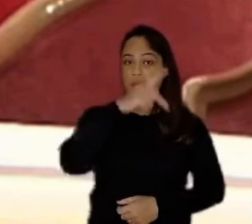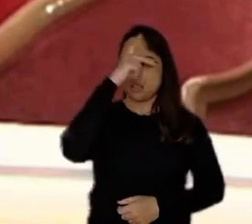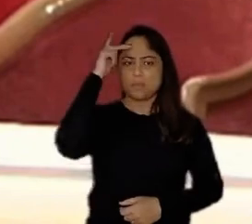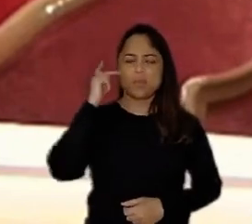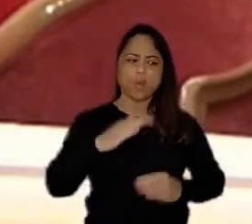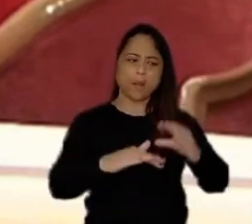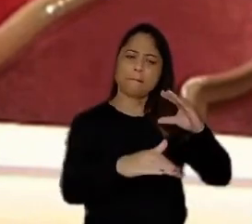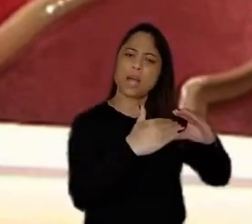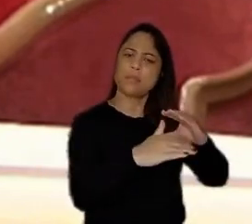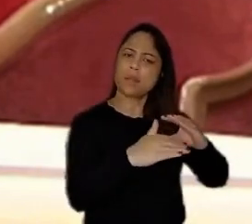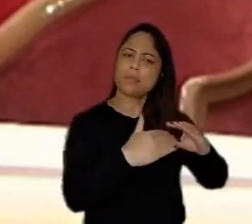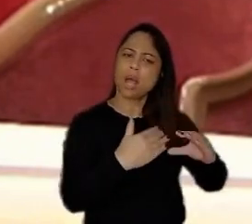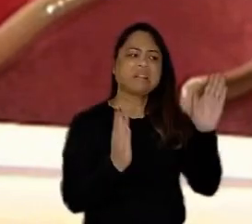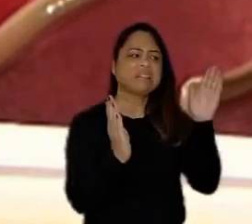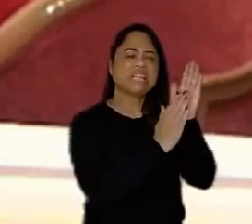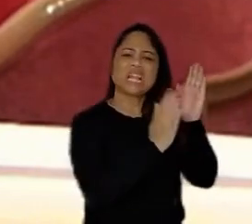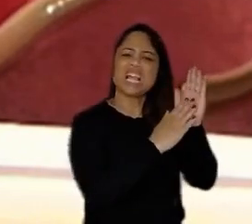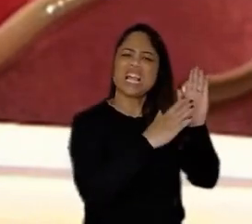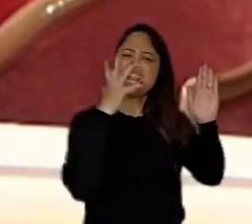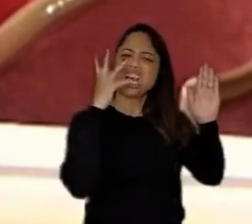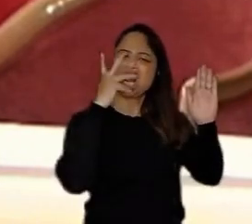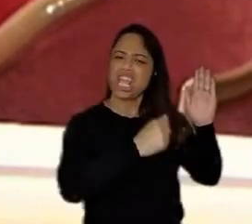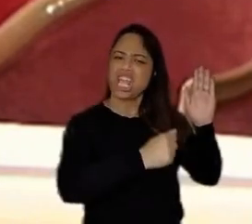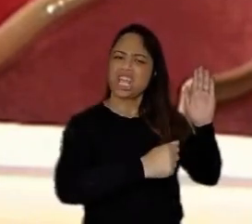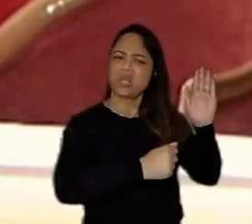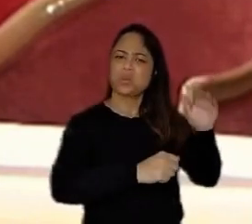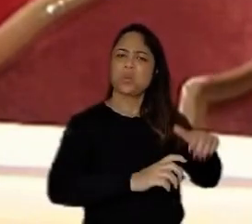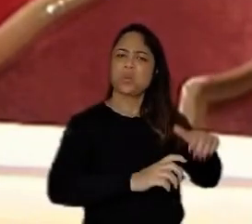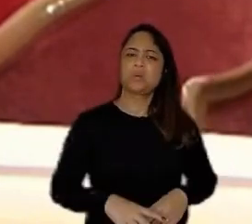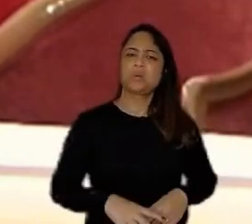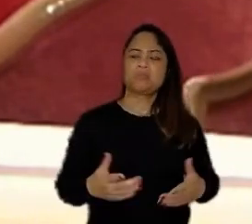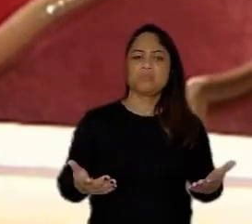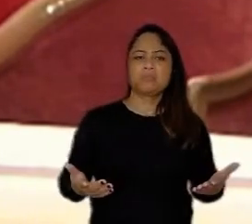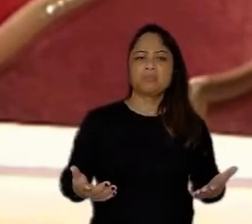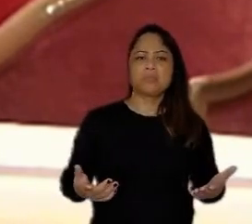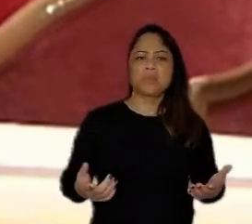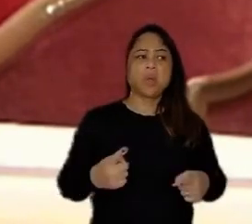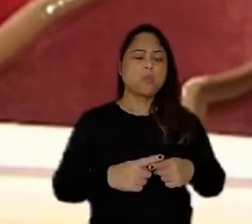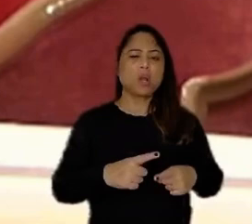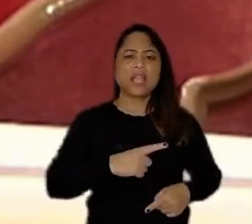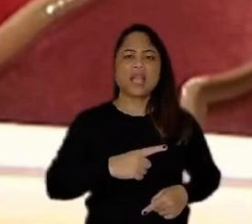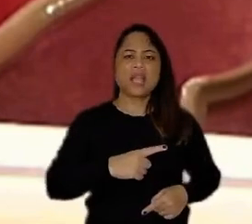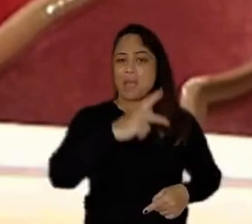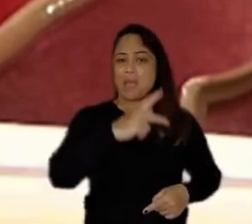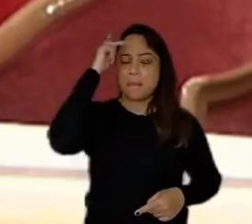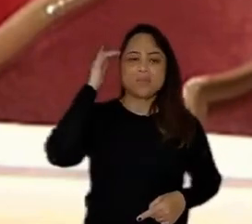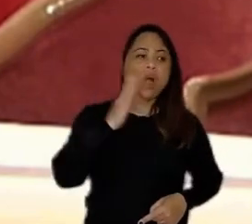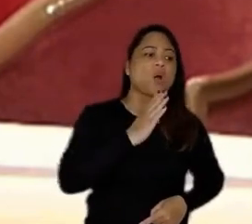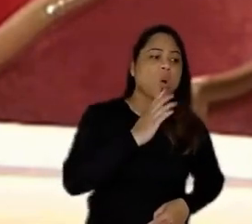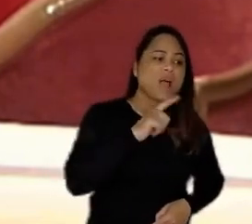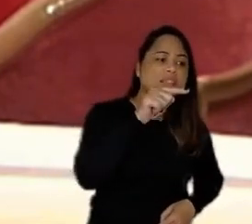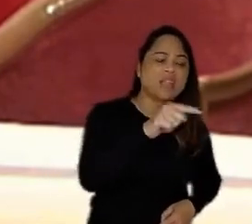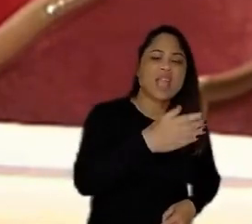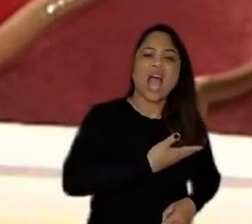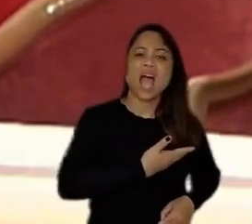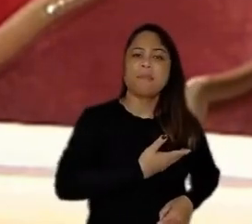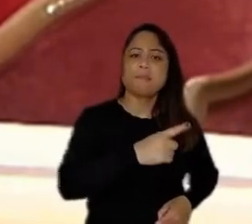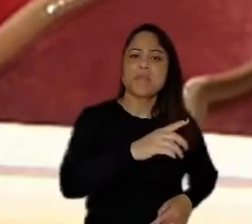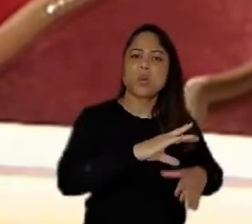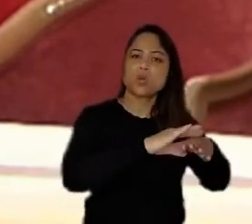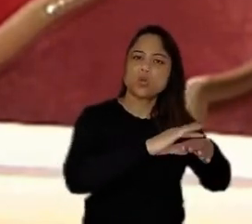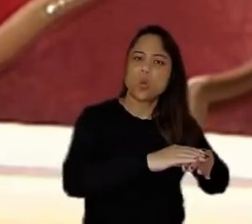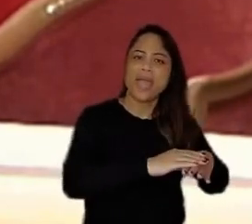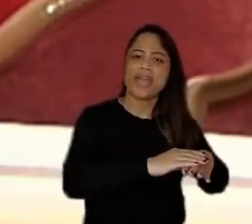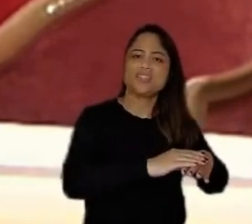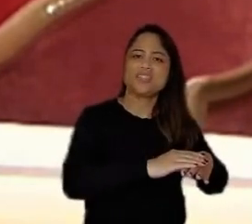mandar mensagem dizendo: que testemunho lindo. Eu estou aqui me acabando por alguém que nem morreu, que nem pegou Covid. Eu estou com medo dessa pessoa pegar e morrer.